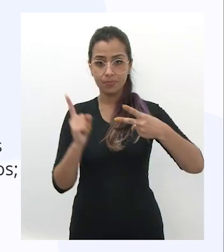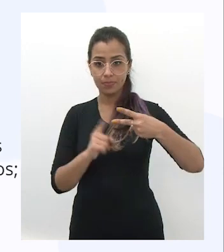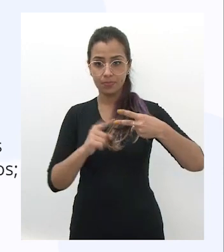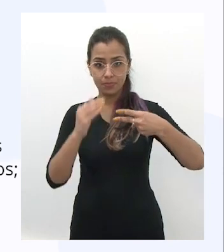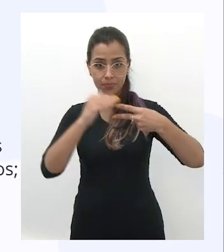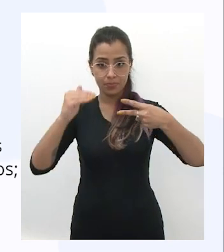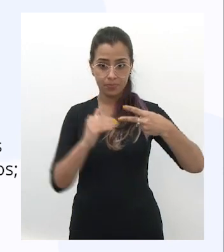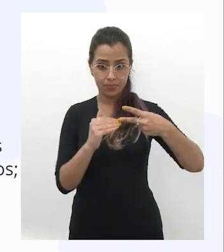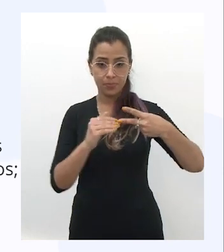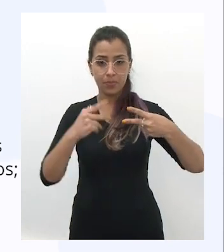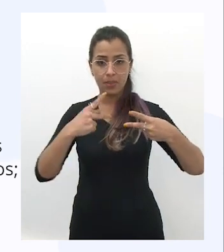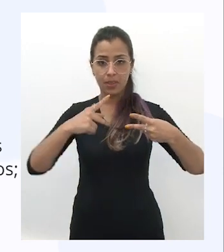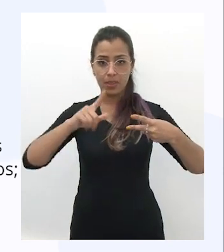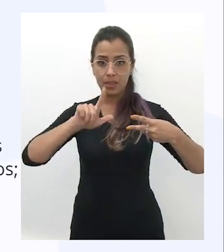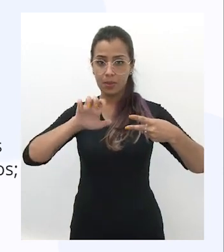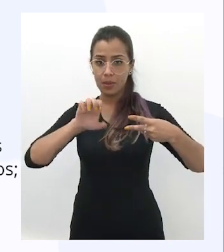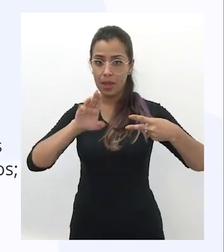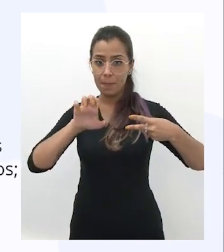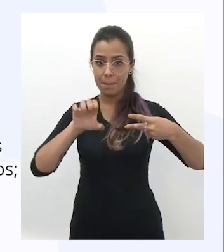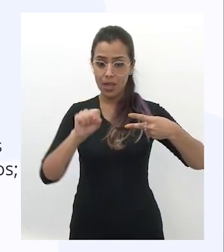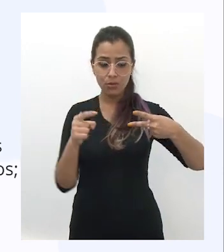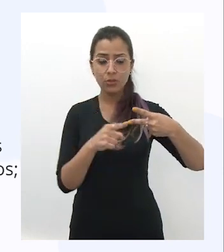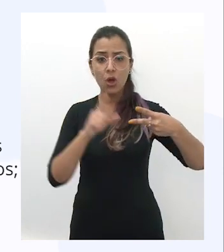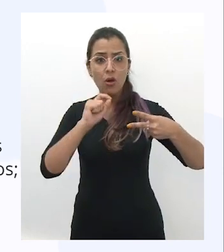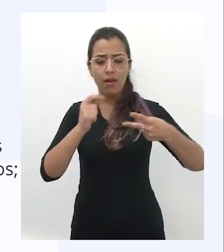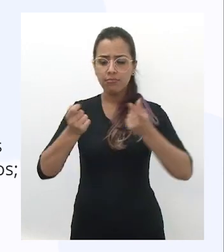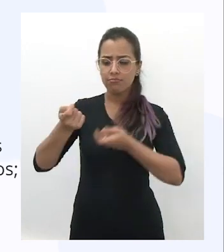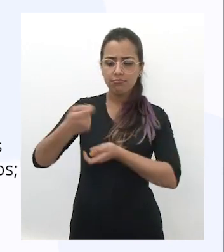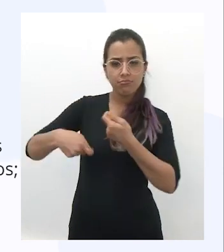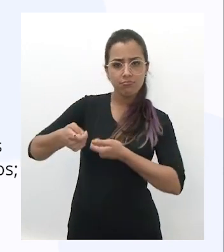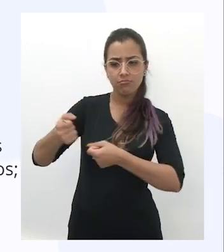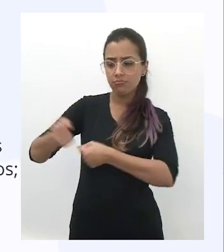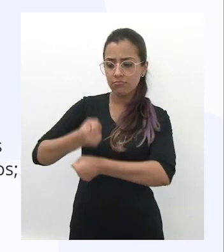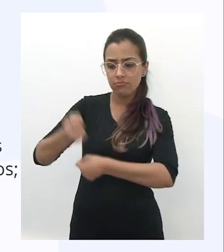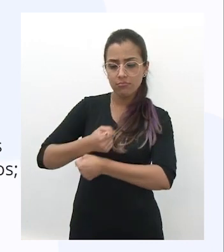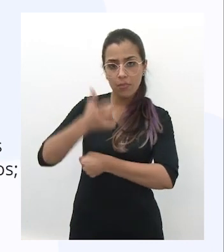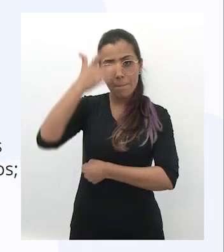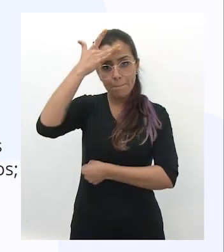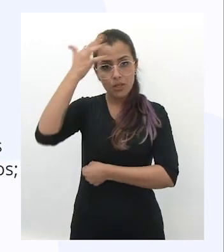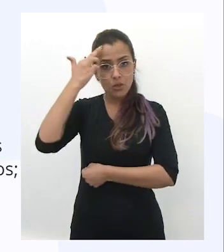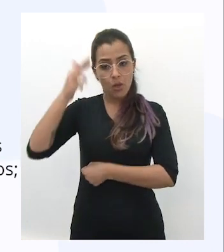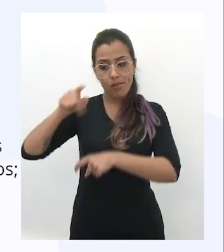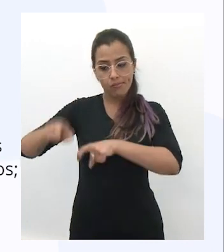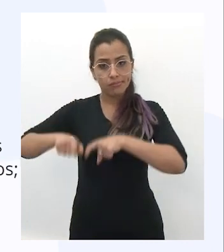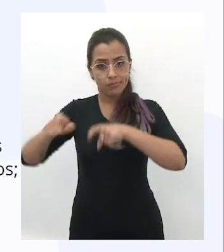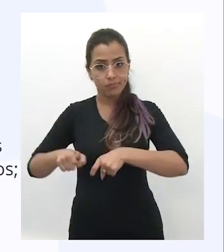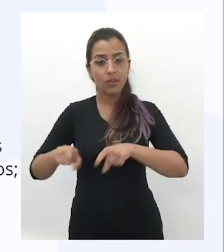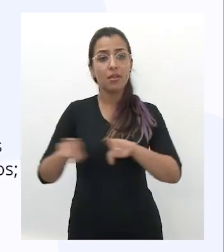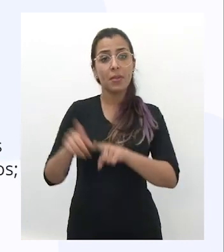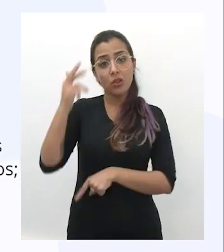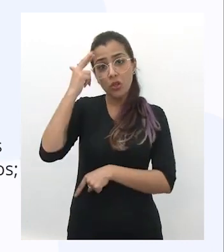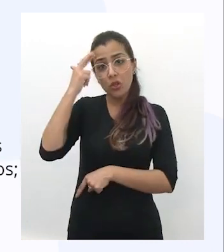são eles? Comerciantes, artesãos, camponeses e pequenos